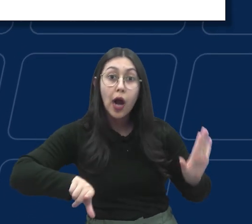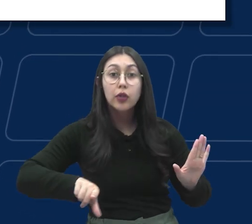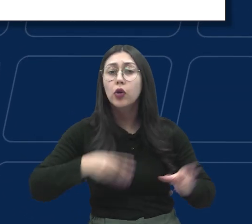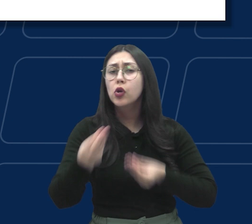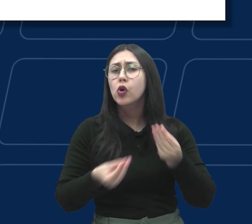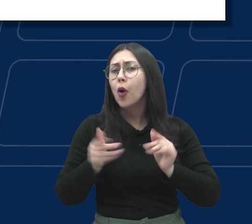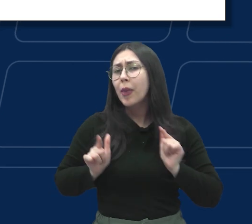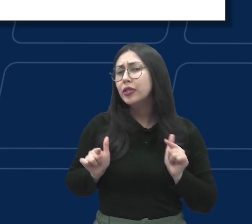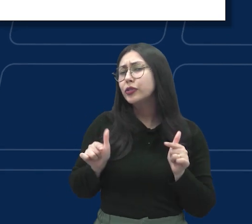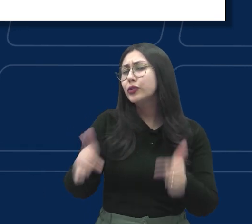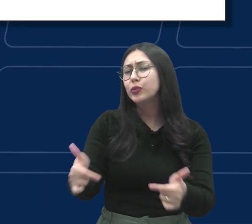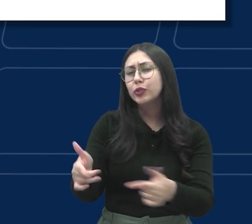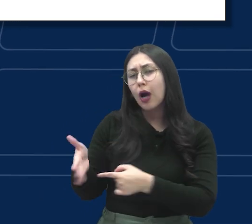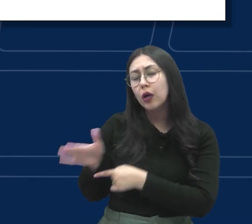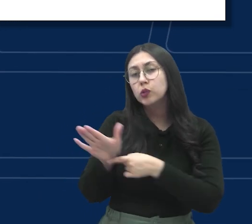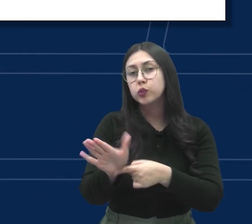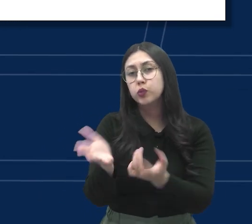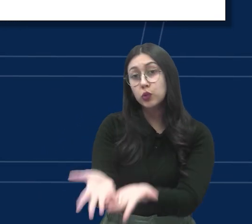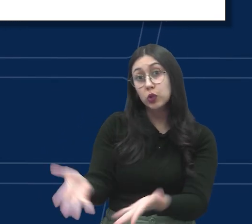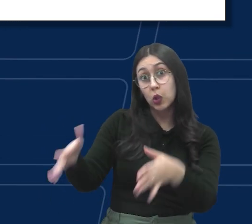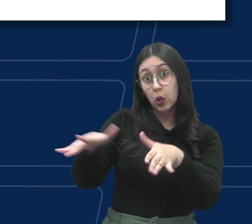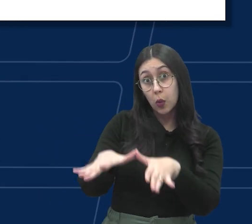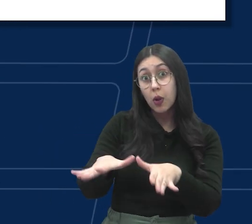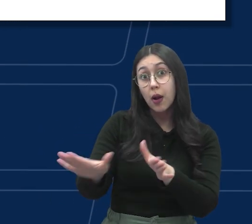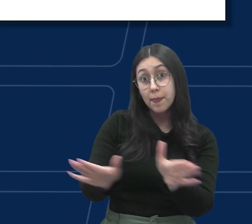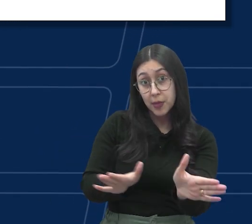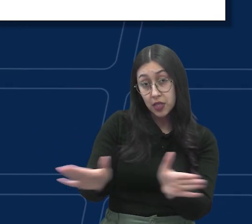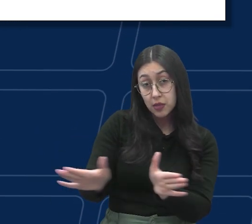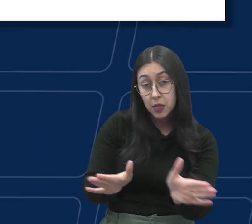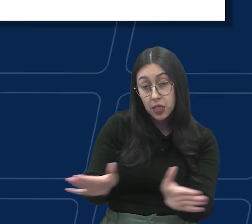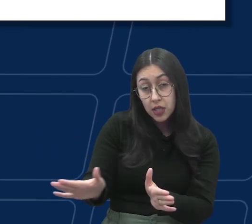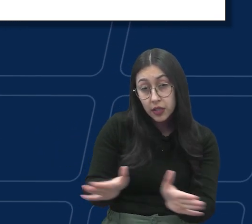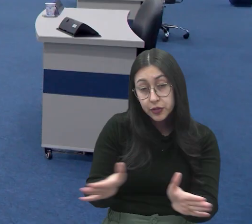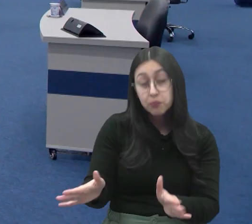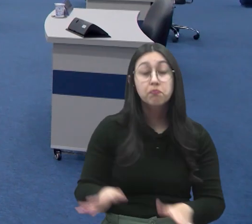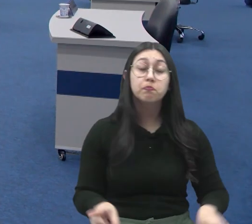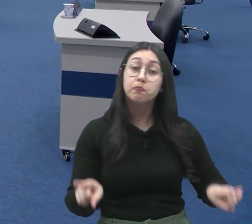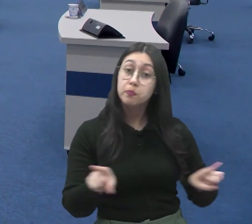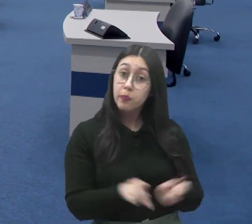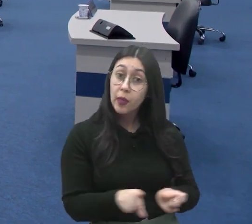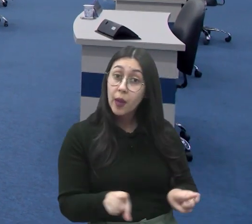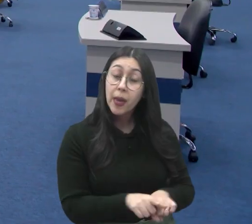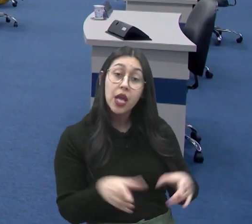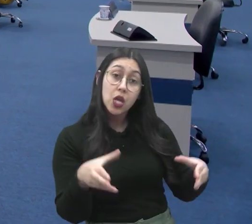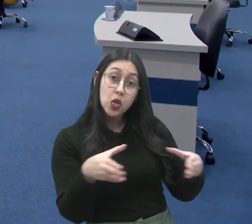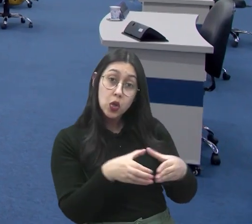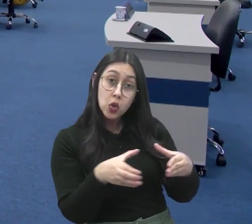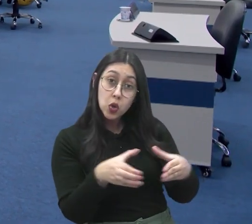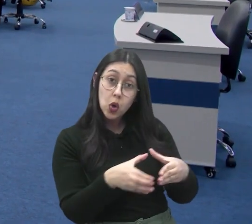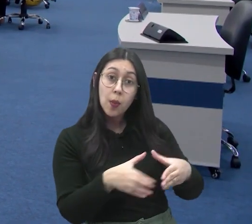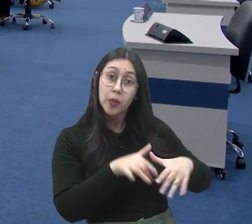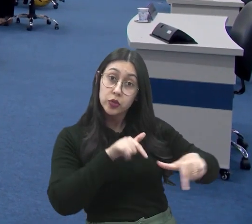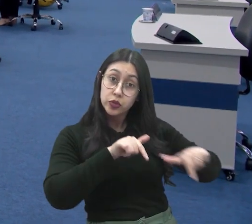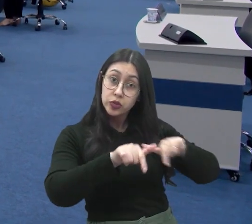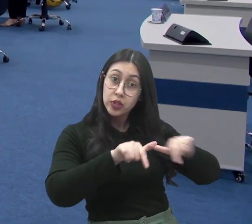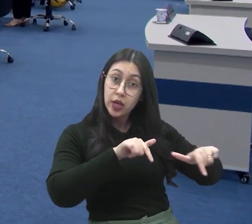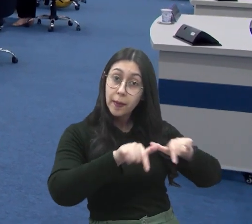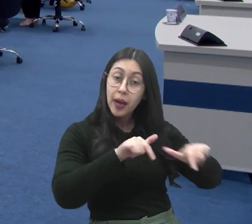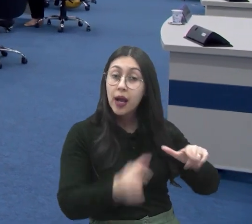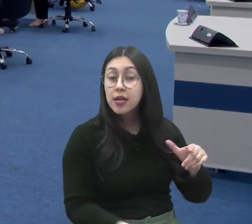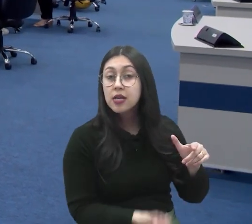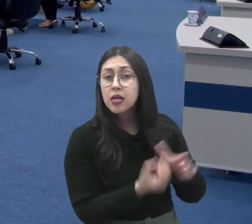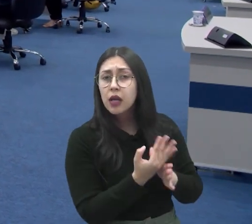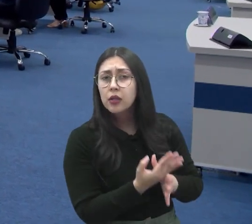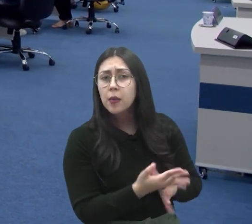políticas públicas voltadas à inclusão e à promoção da acessibilidade. Além disso, grupos de trabalho são